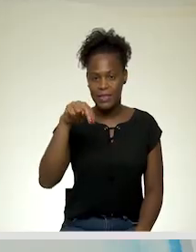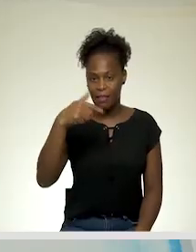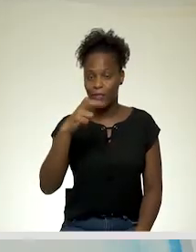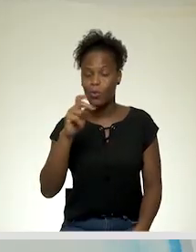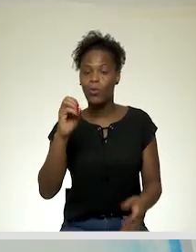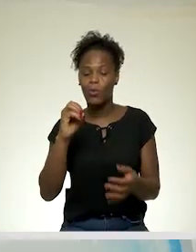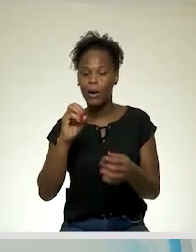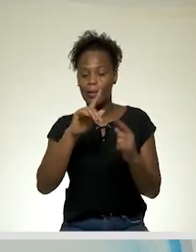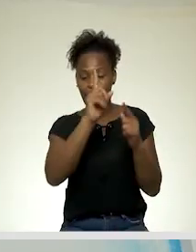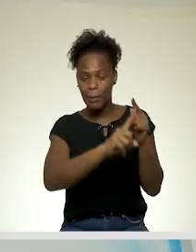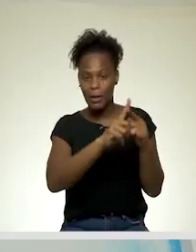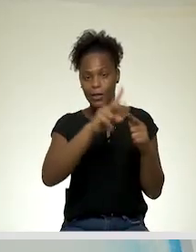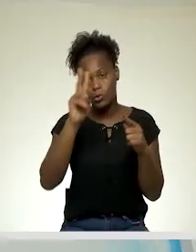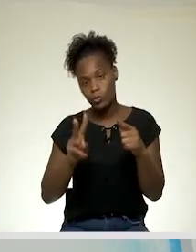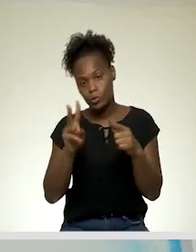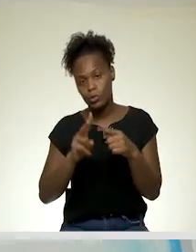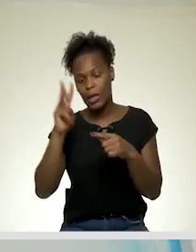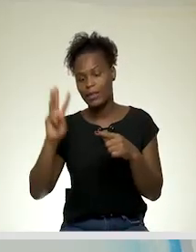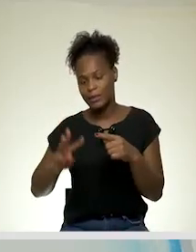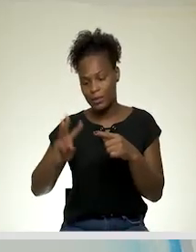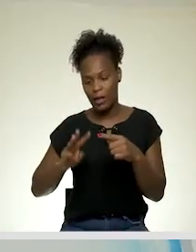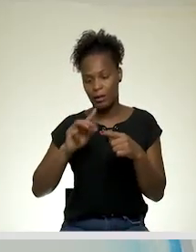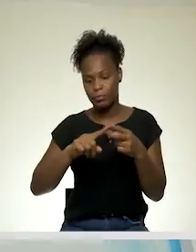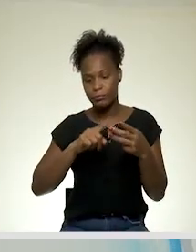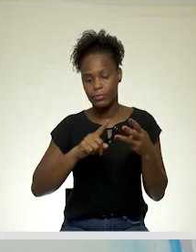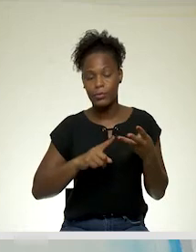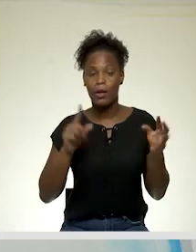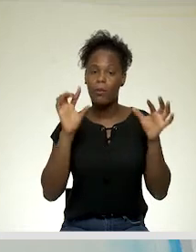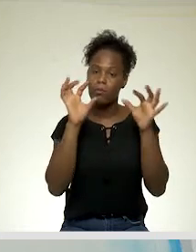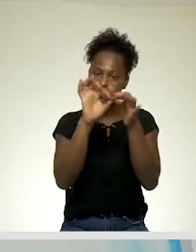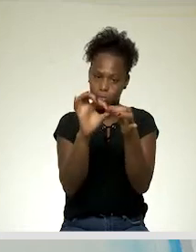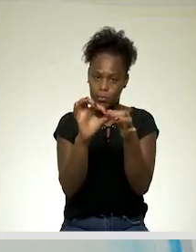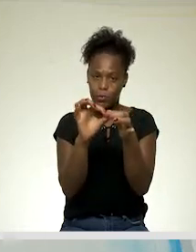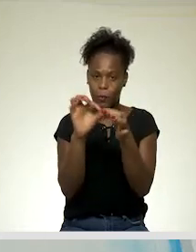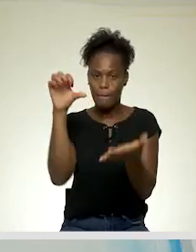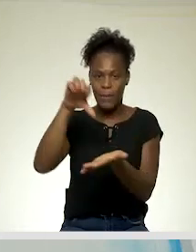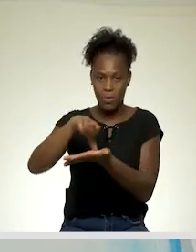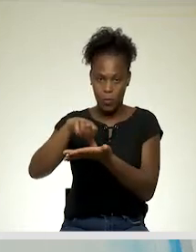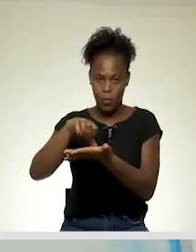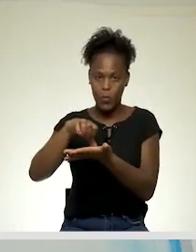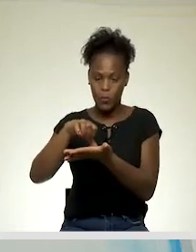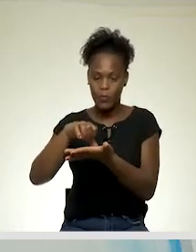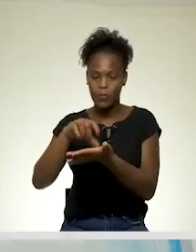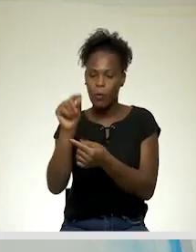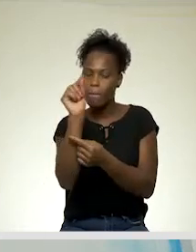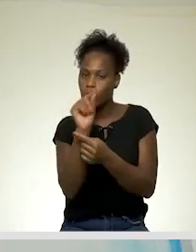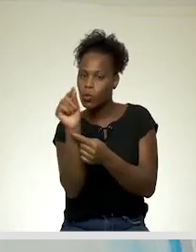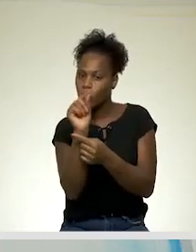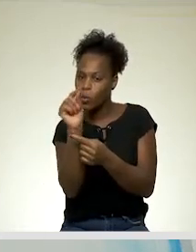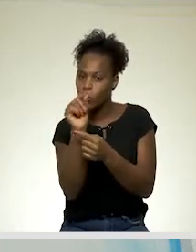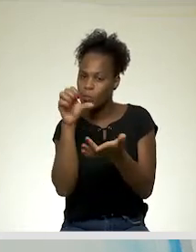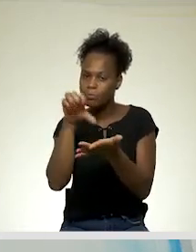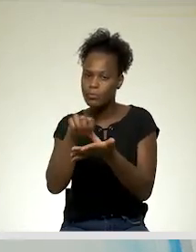primeira bissetriz, a segunda e a terceira, o encontro aqui no meio. Esse